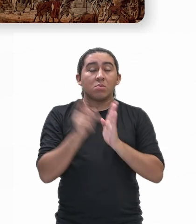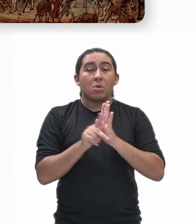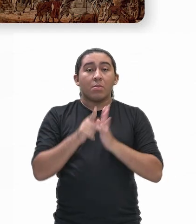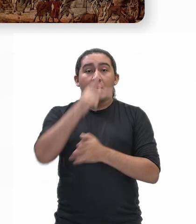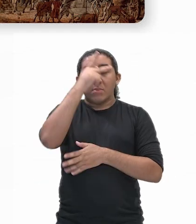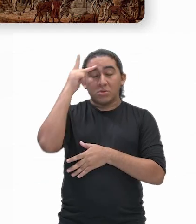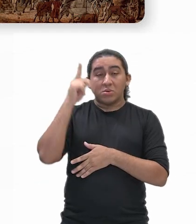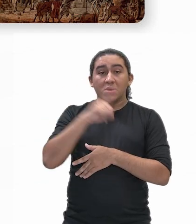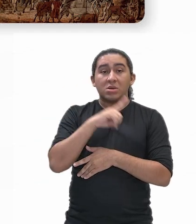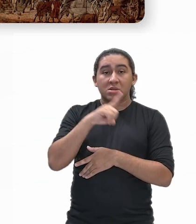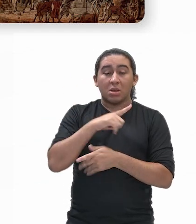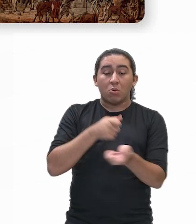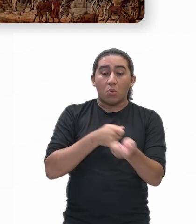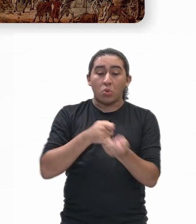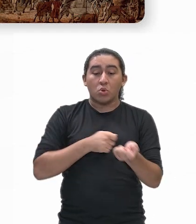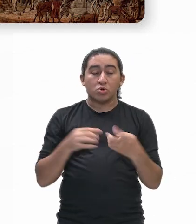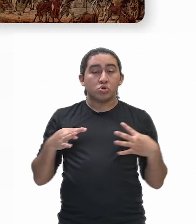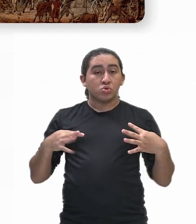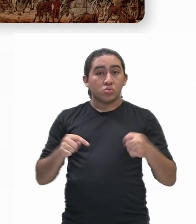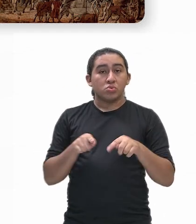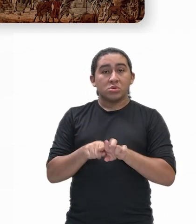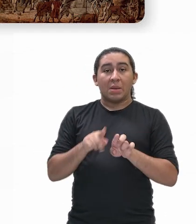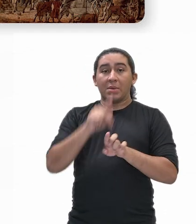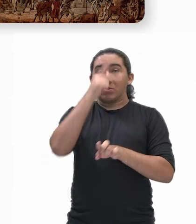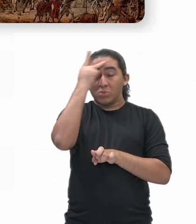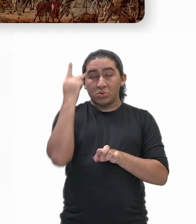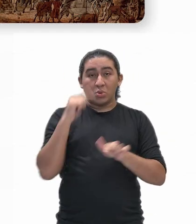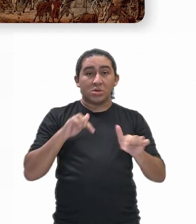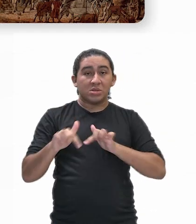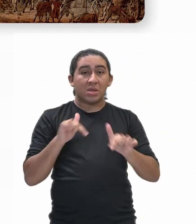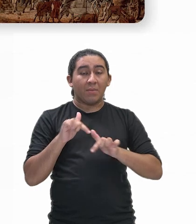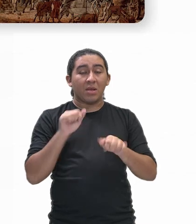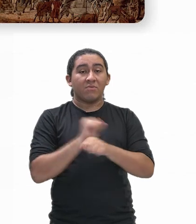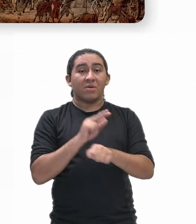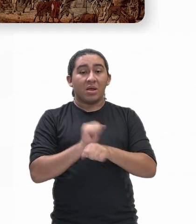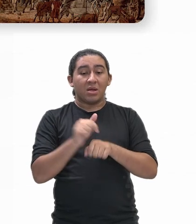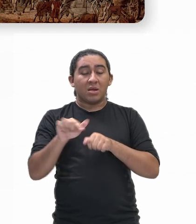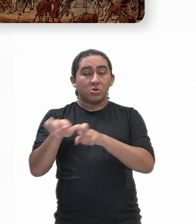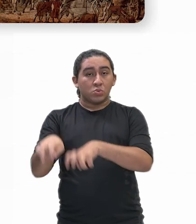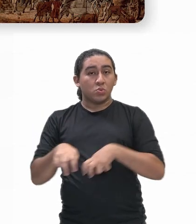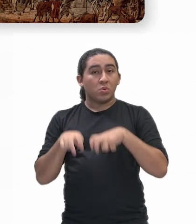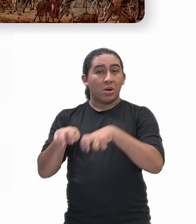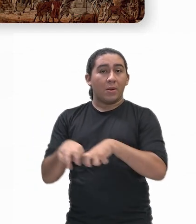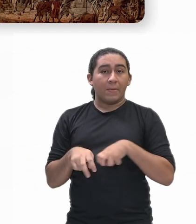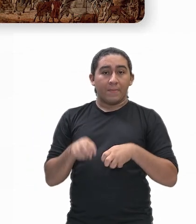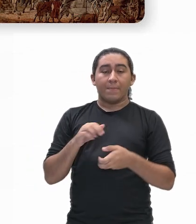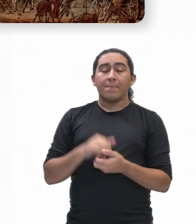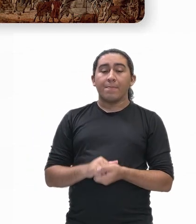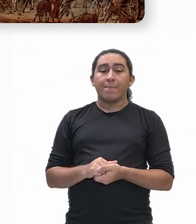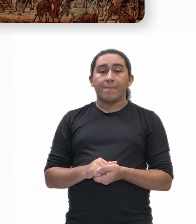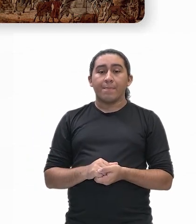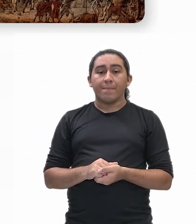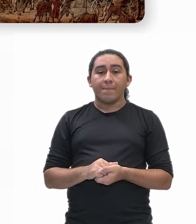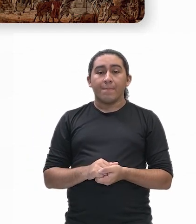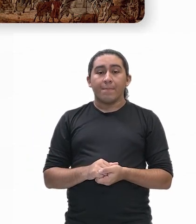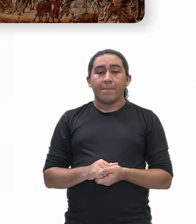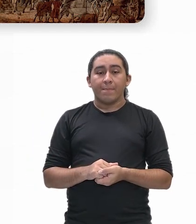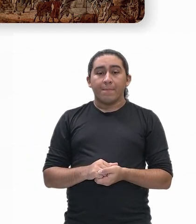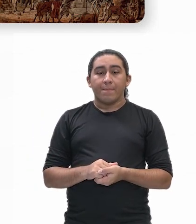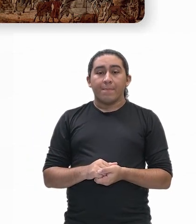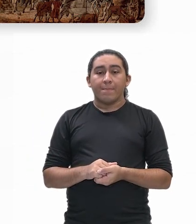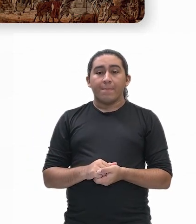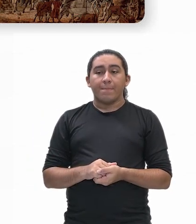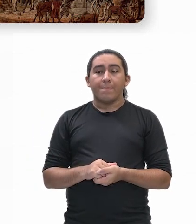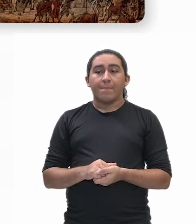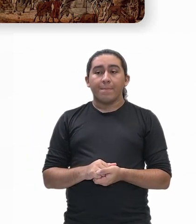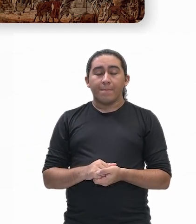meios de produção, e os não proprietários, que são os trabalhadores rurais e os operários das fábricas. Então, aquilo